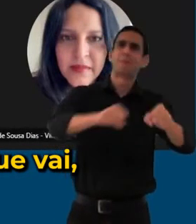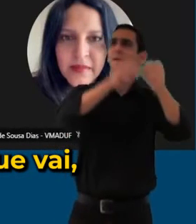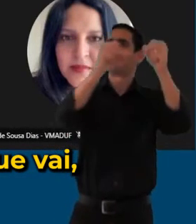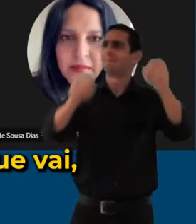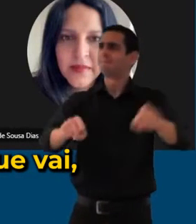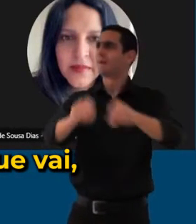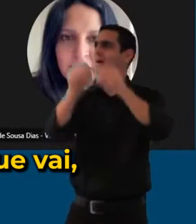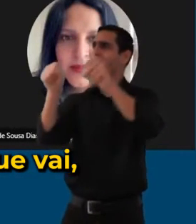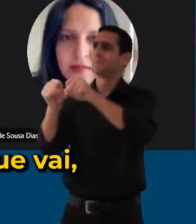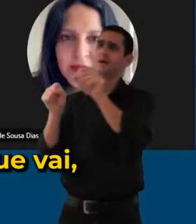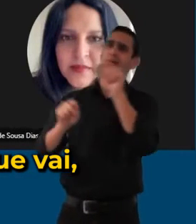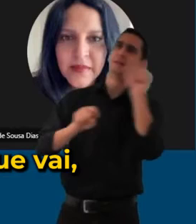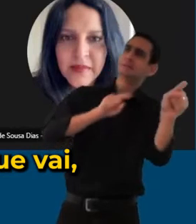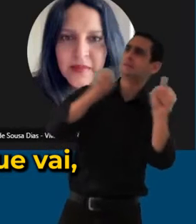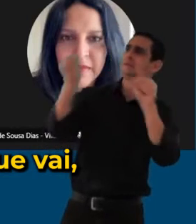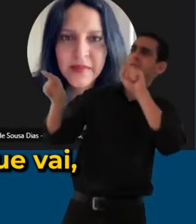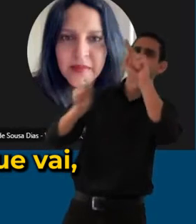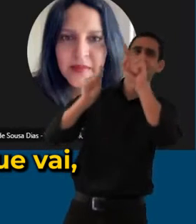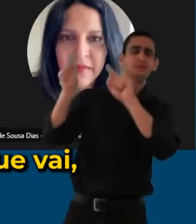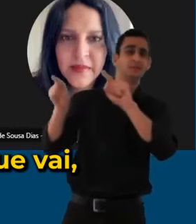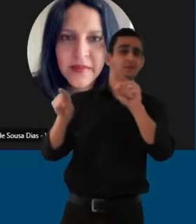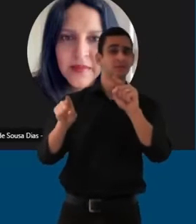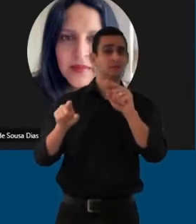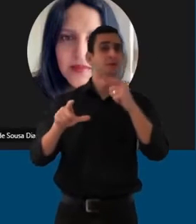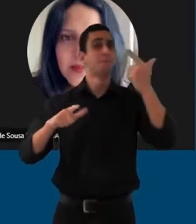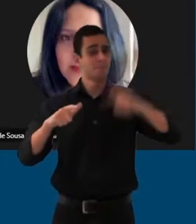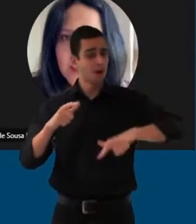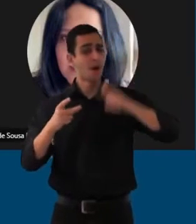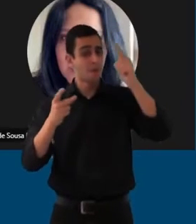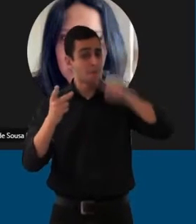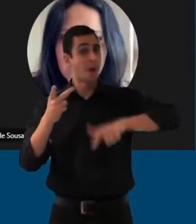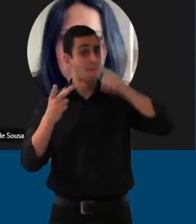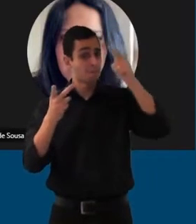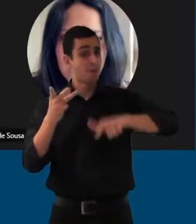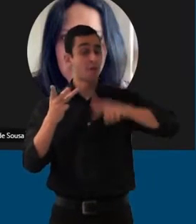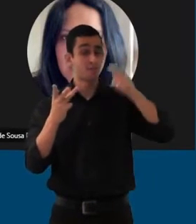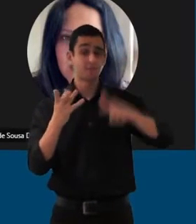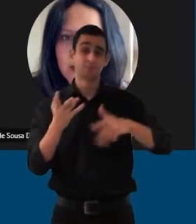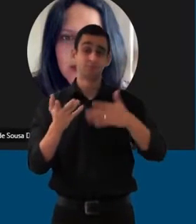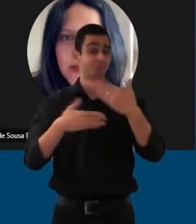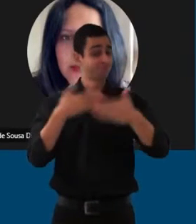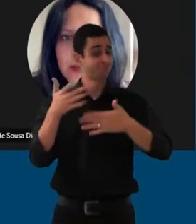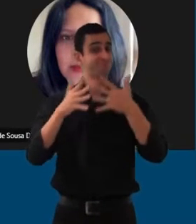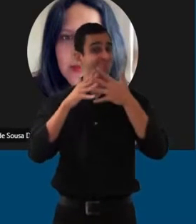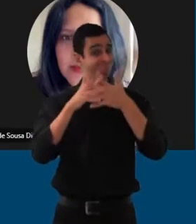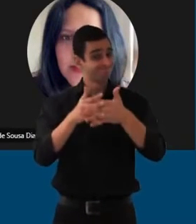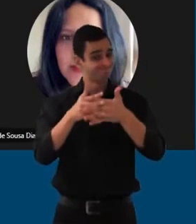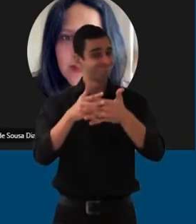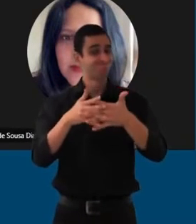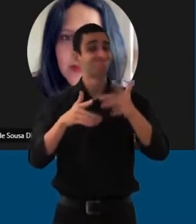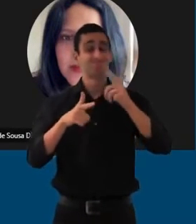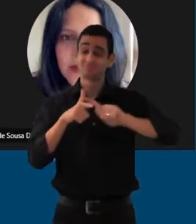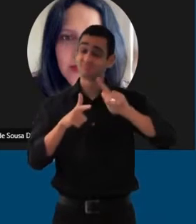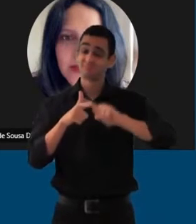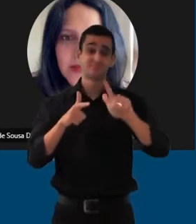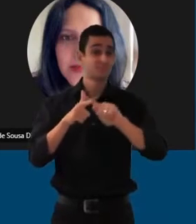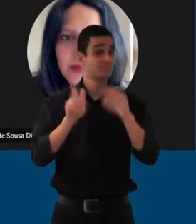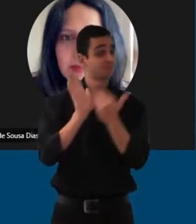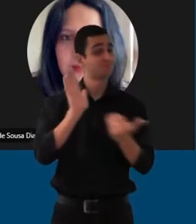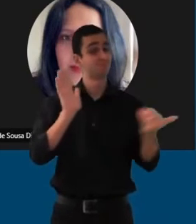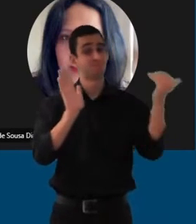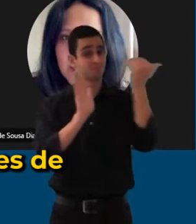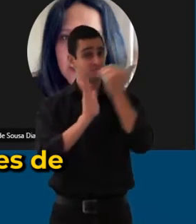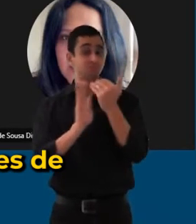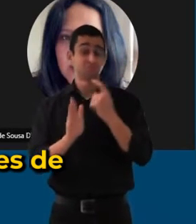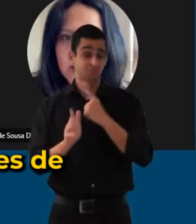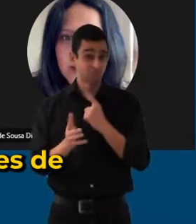outra realidade que vai acabar complicando mais ainda a situação, né?